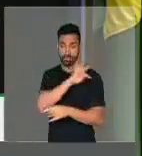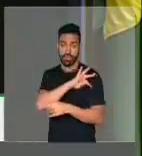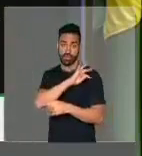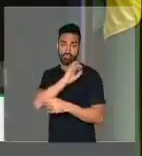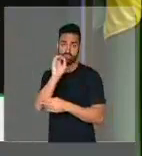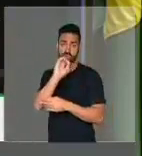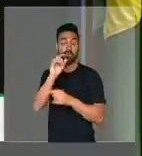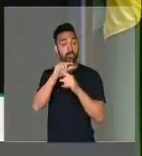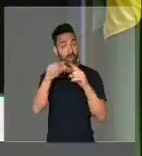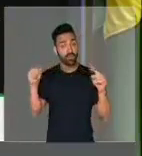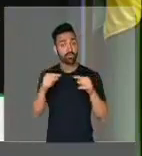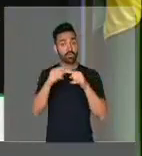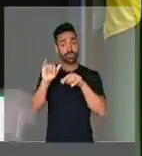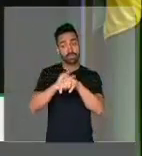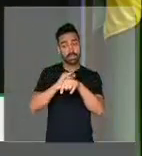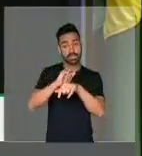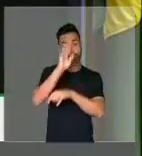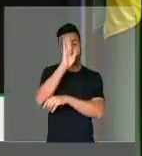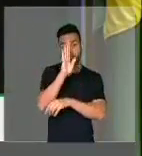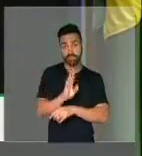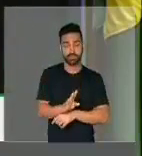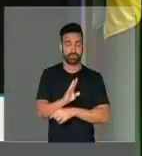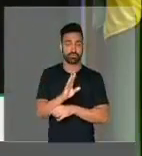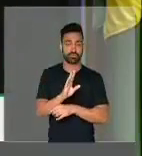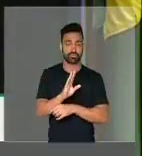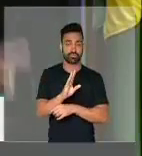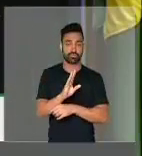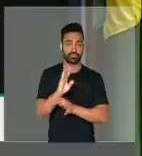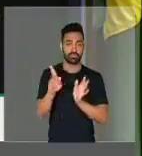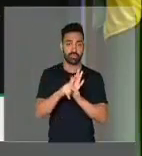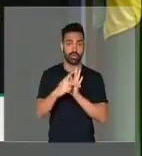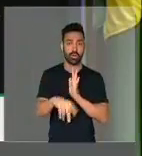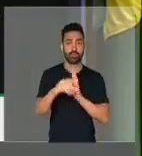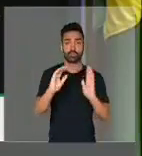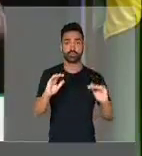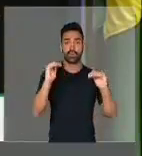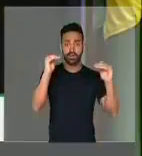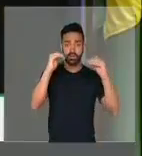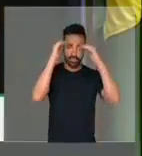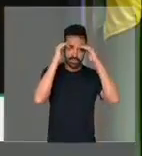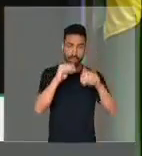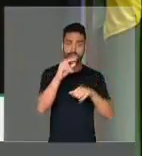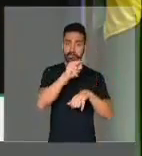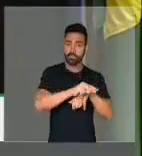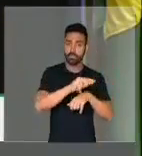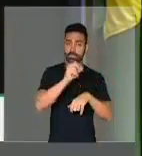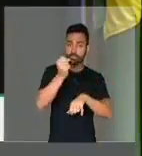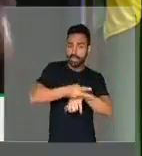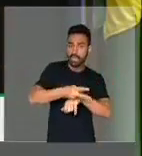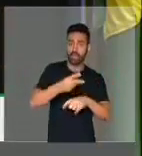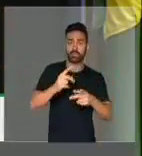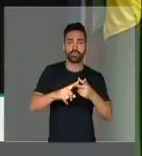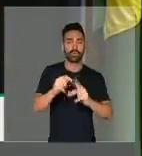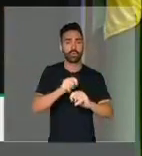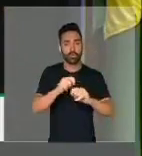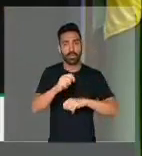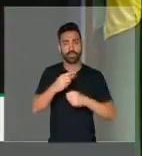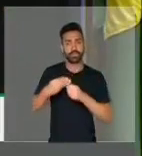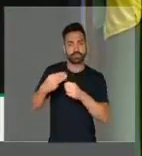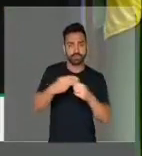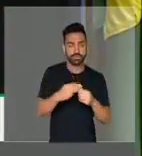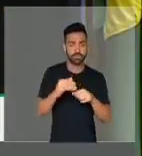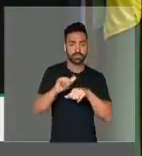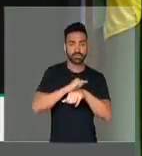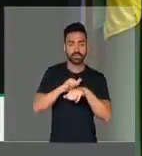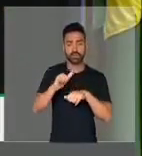consideração os interesses estratégicos do Brasil, os interesses soberanos do Brasil, os interesses dos empregos, das economias dos municípios, os interesses estratégicos